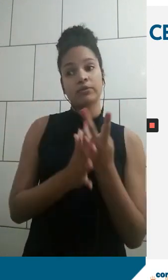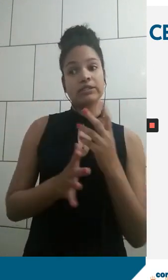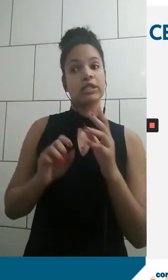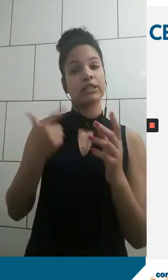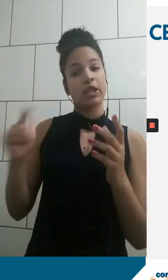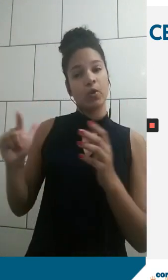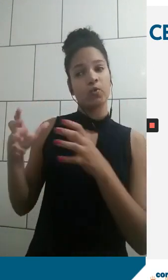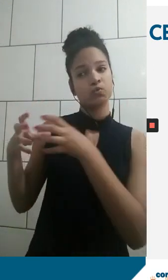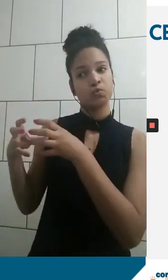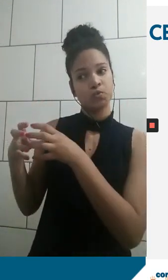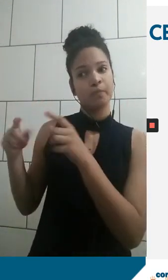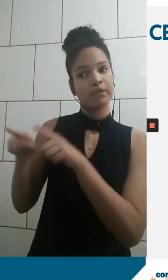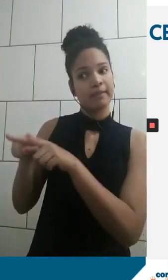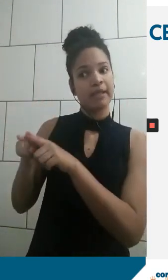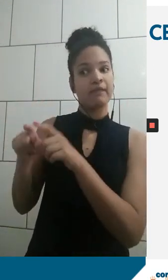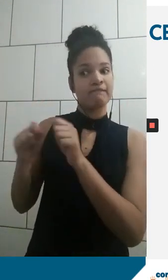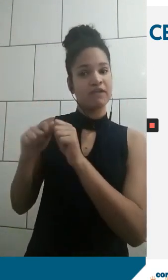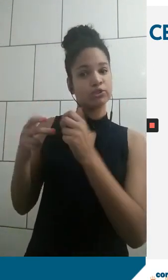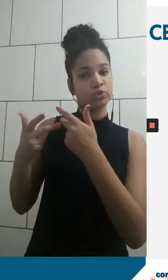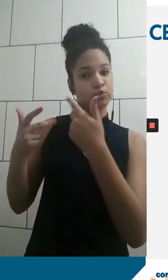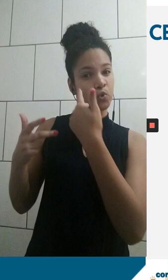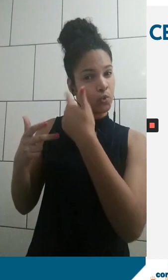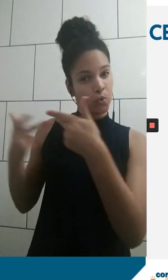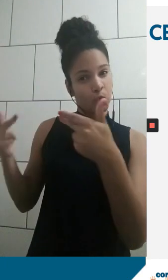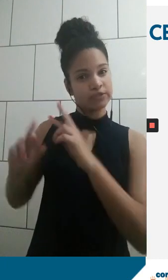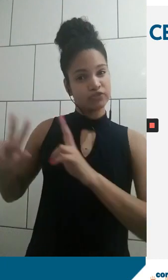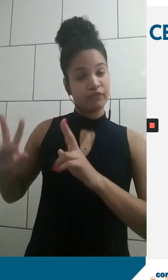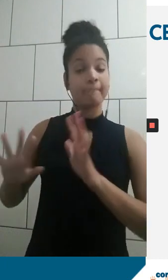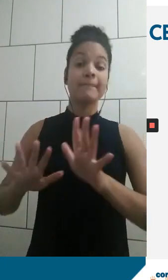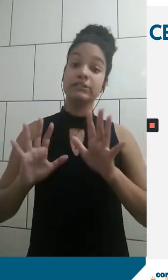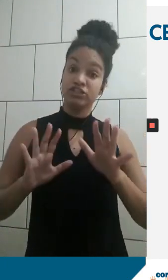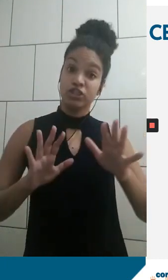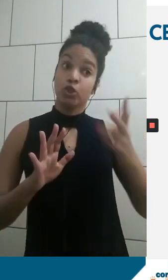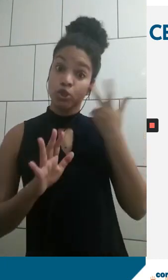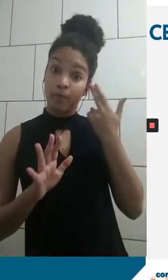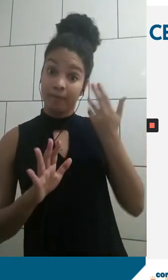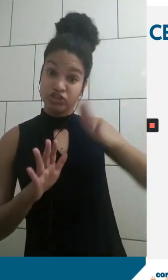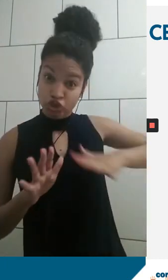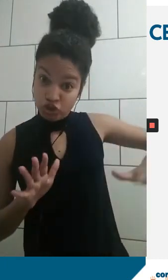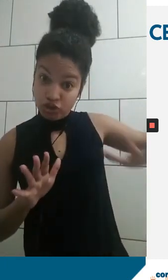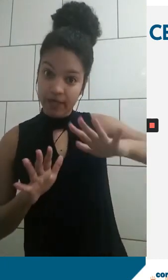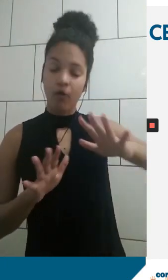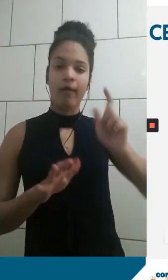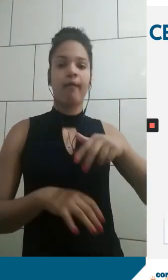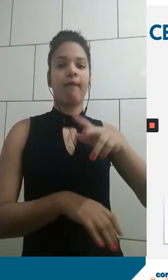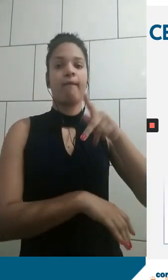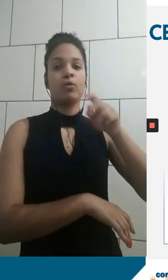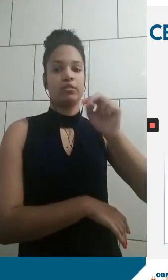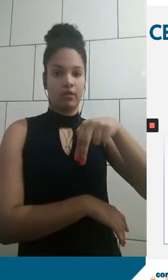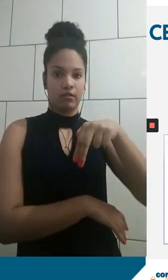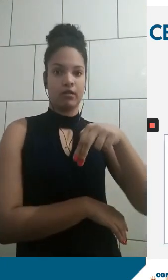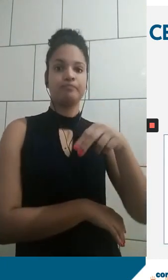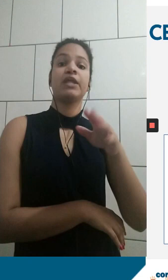deter no fato de que, em geral, as enzimas são proteínas. Elas são chamadas de catalisadores específicos. Daqui a